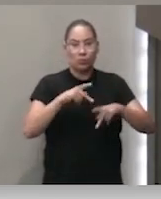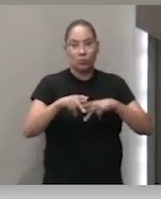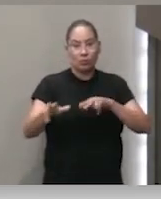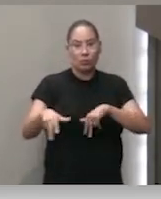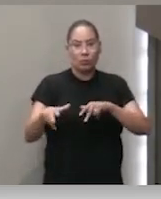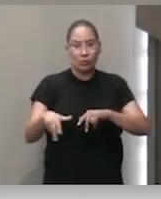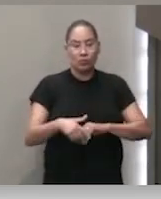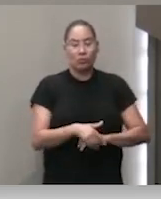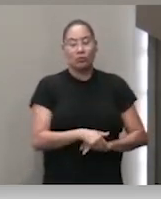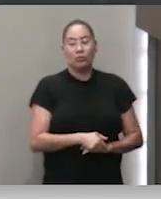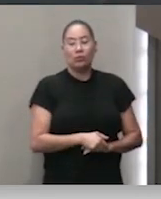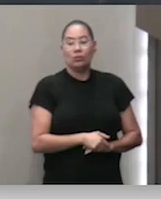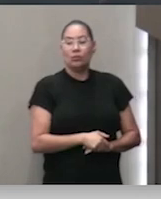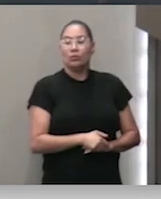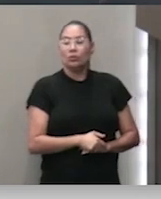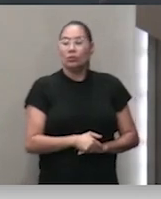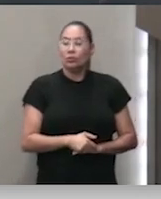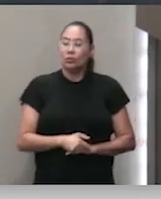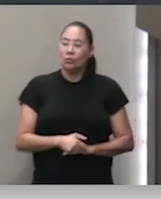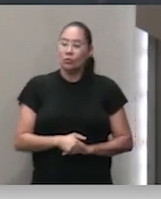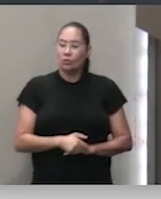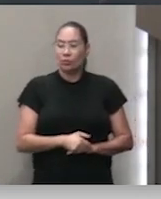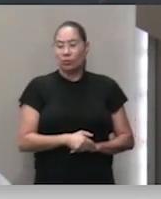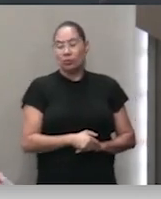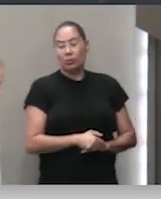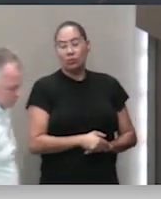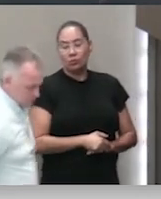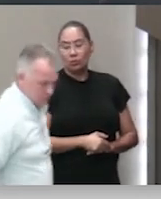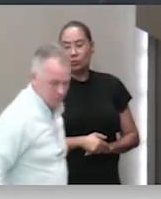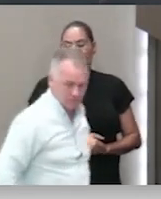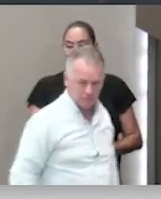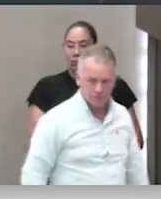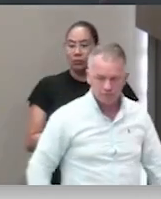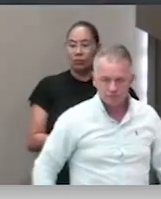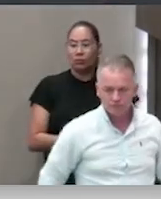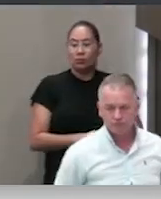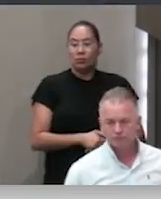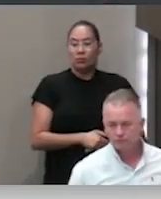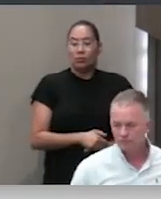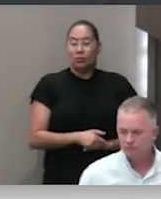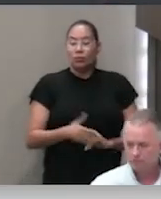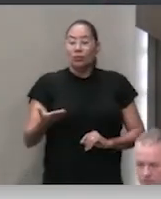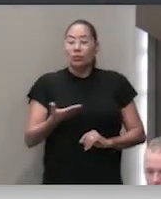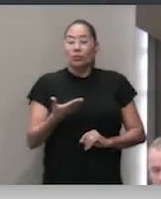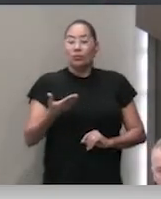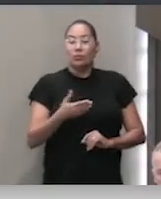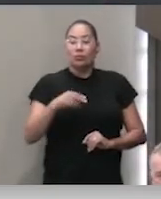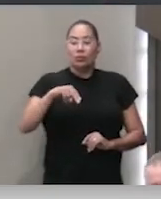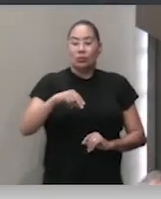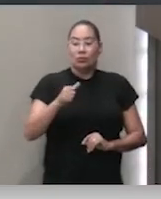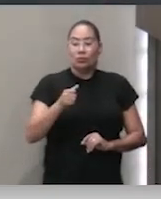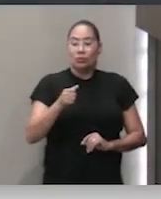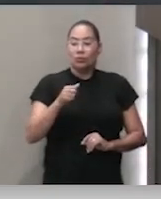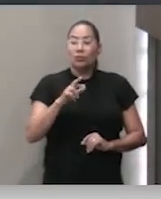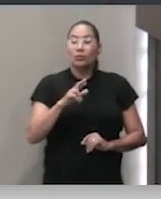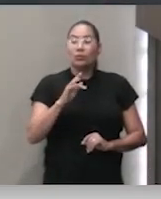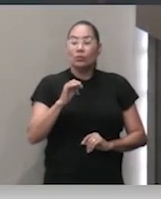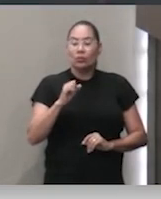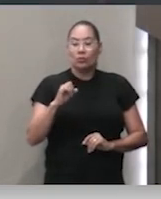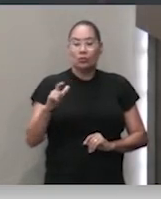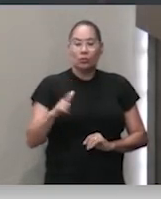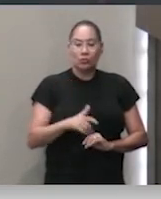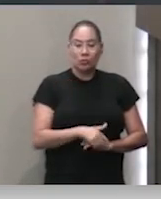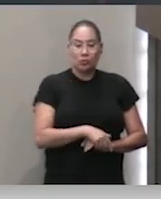interior. Obrigado, vereador Chequinho, bem-vindo à situação. Próximo vereador, Rafael Colucci.